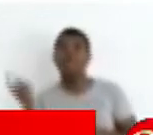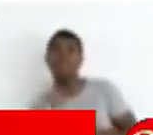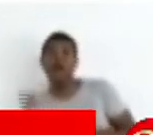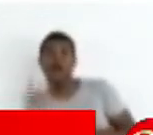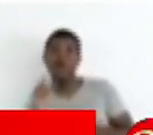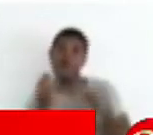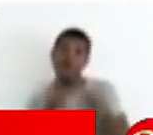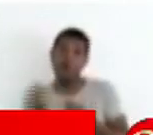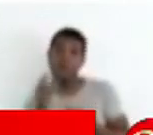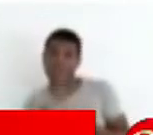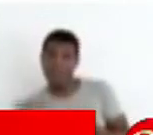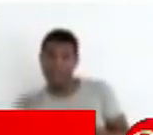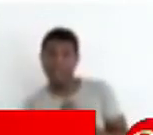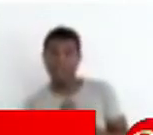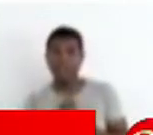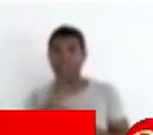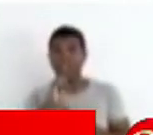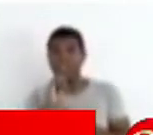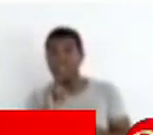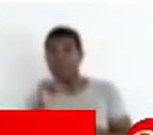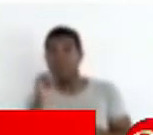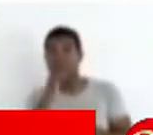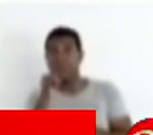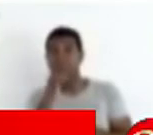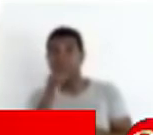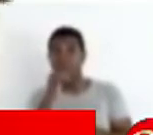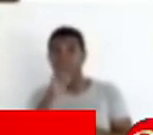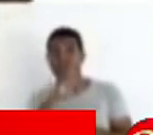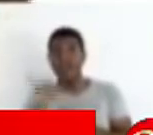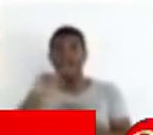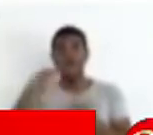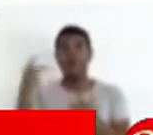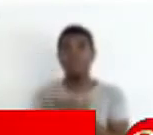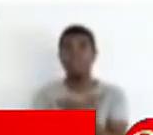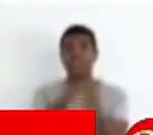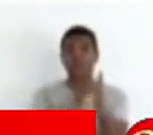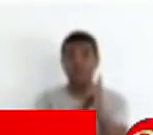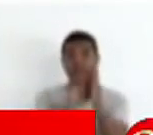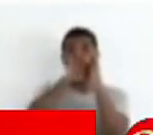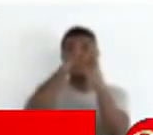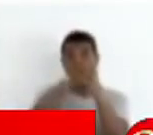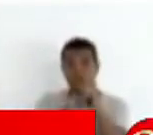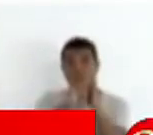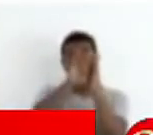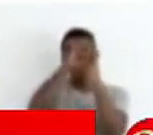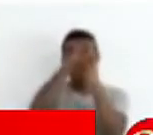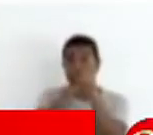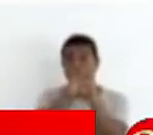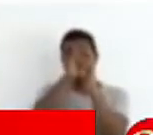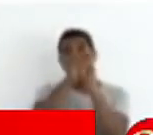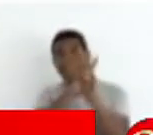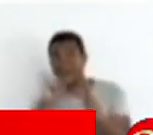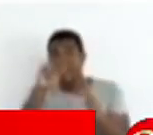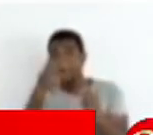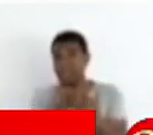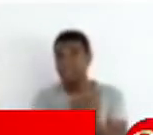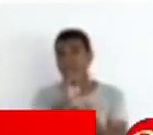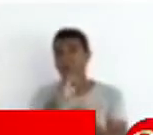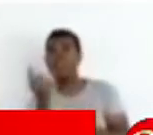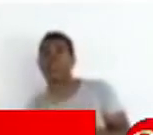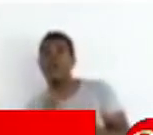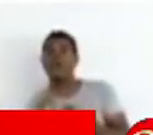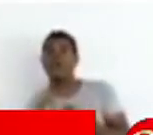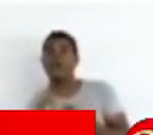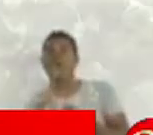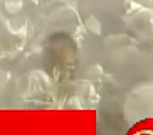ao invés de temos um pico nós vamos ter um platô e que vamos continuar tendo alguns casos isso efetivamente nós